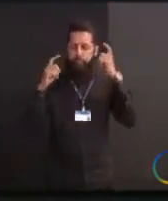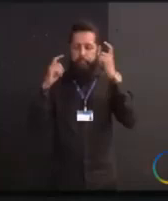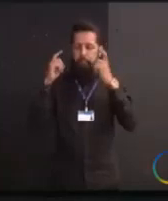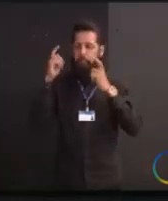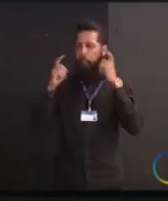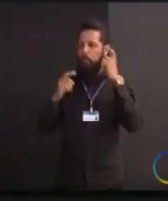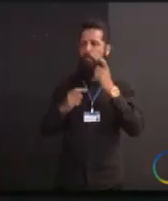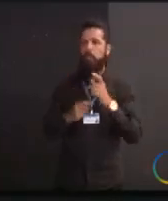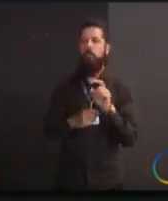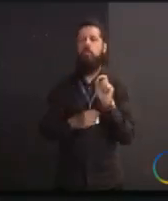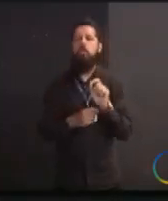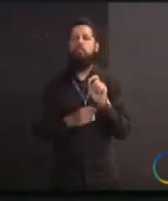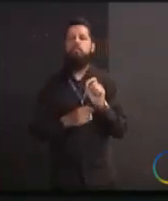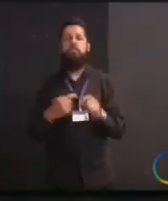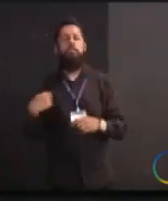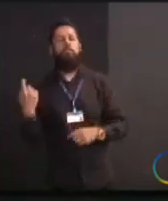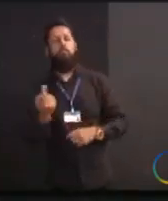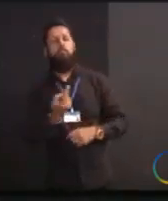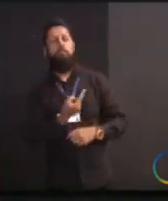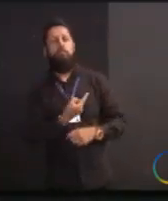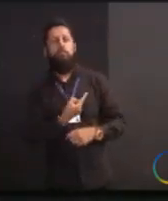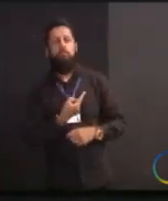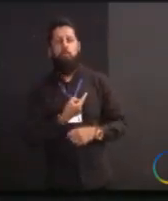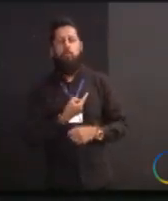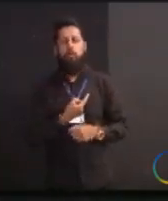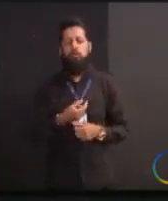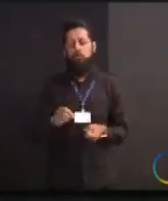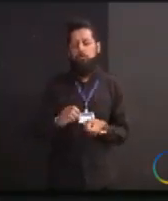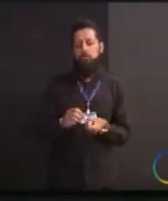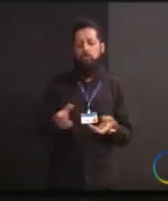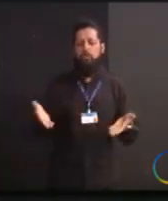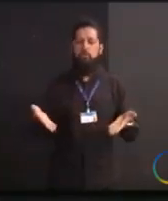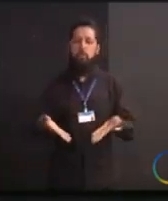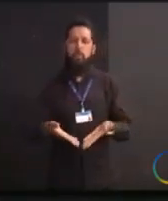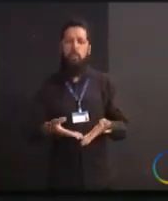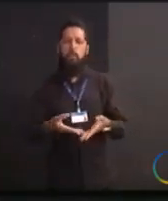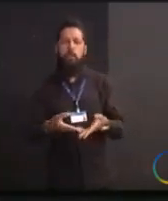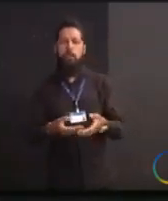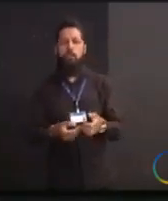no Encontro Nacional dos Amigos de Chico Xavier?